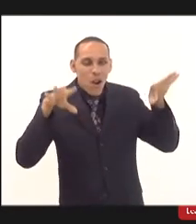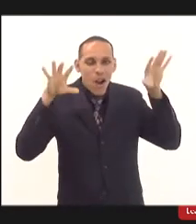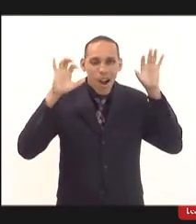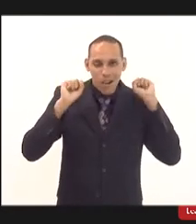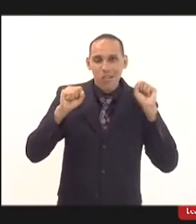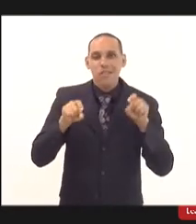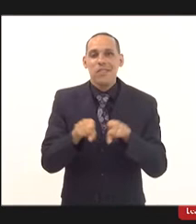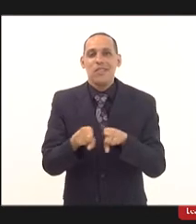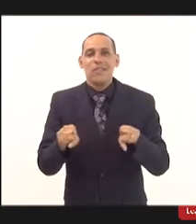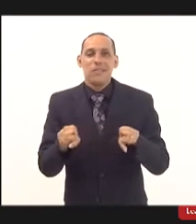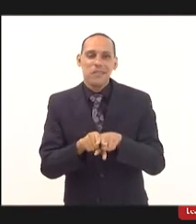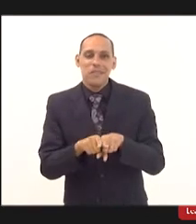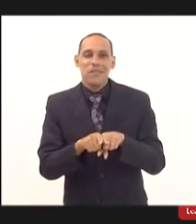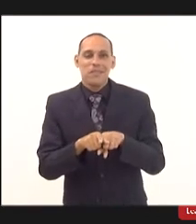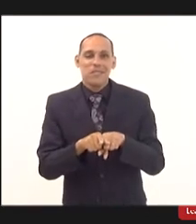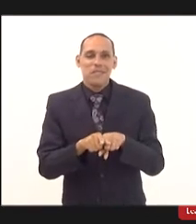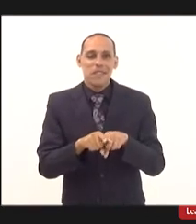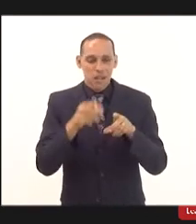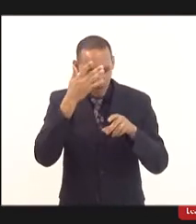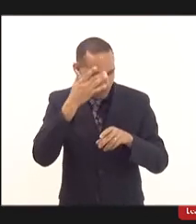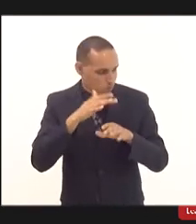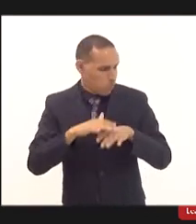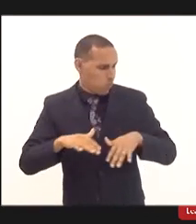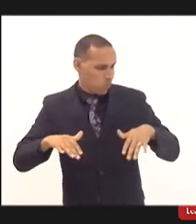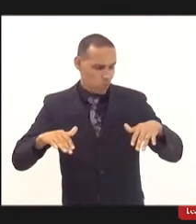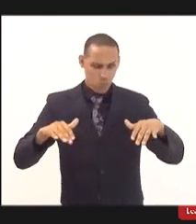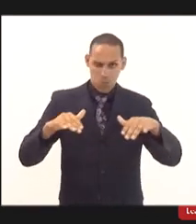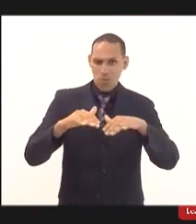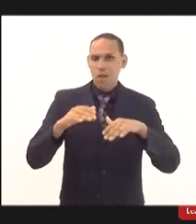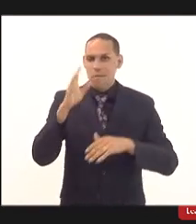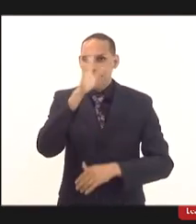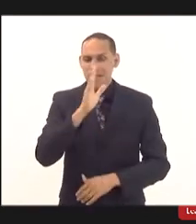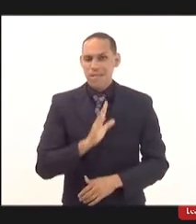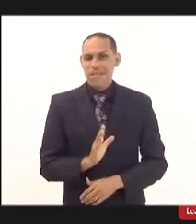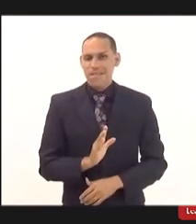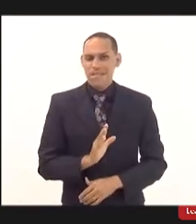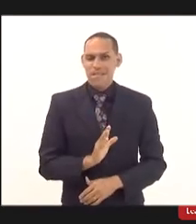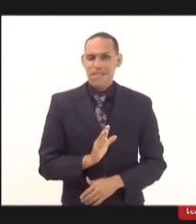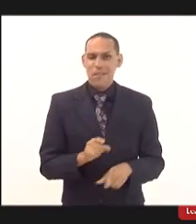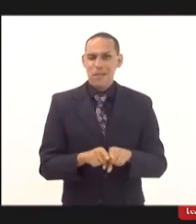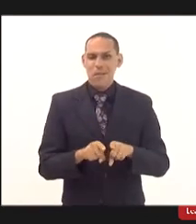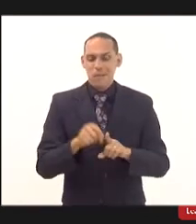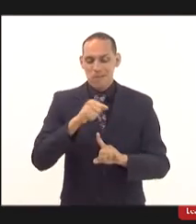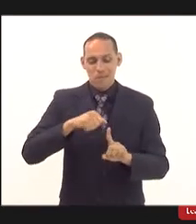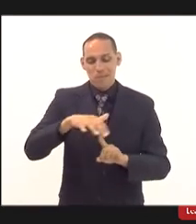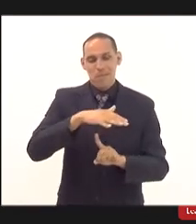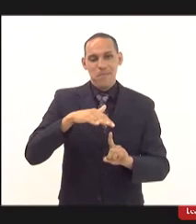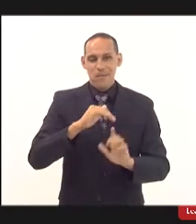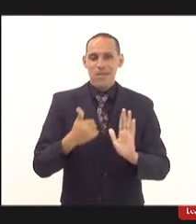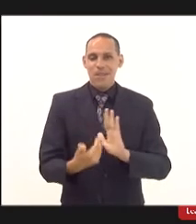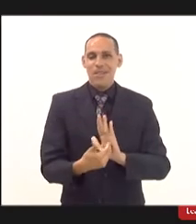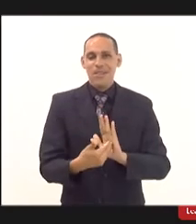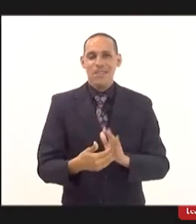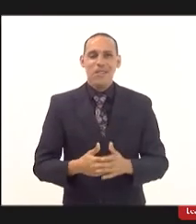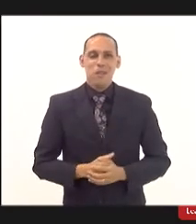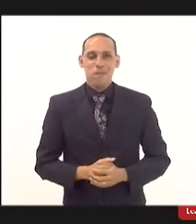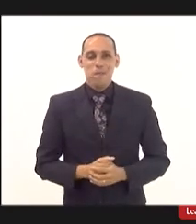públicos para o Brasil e para toda a sociedade brasileira